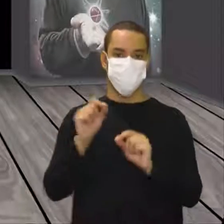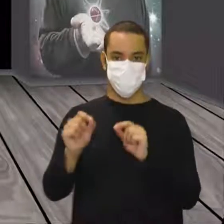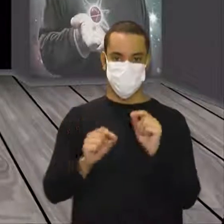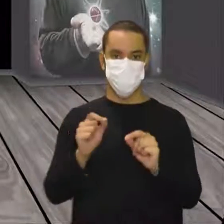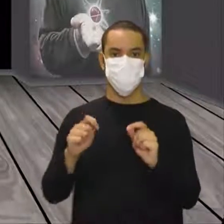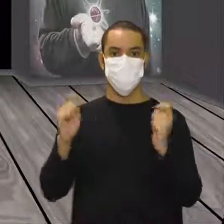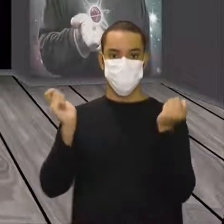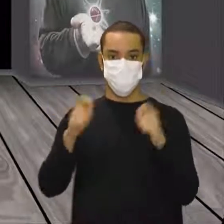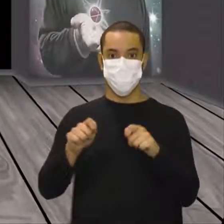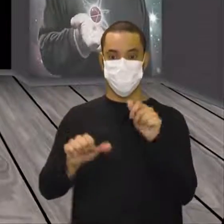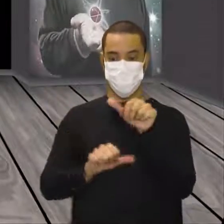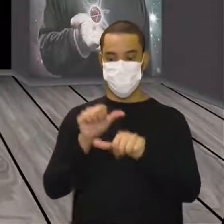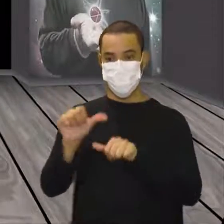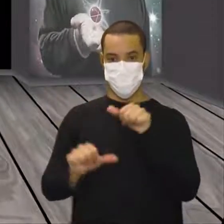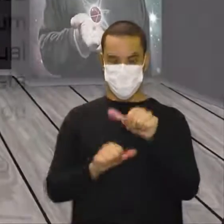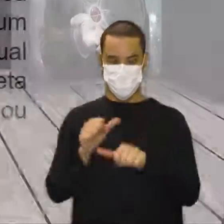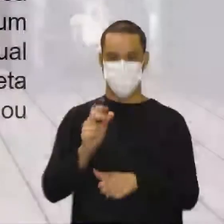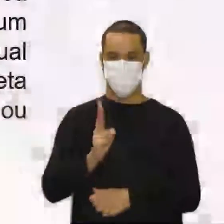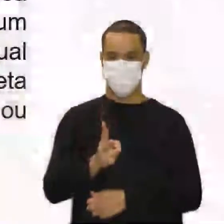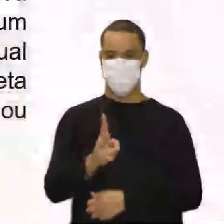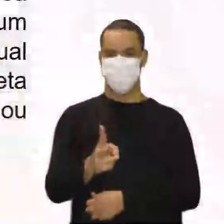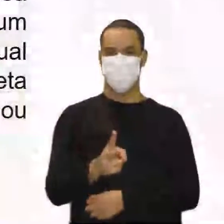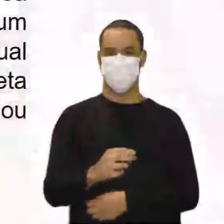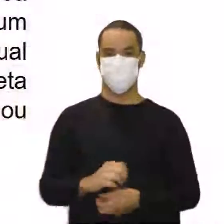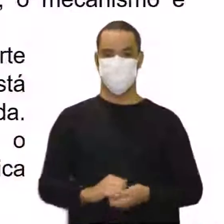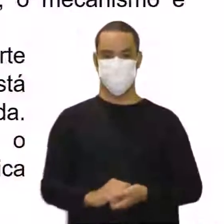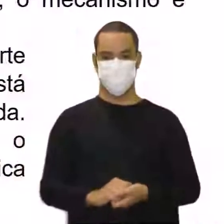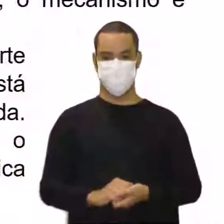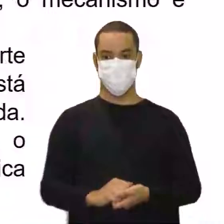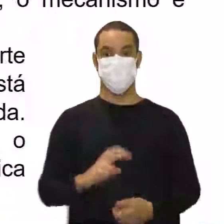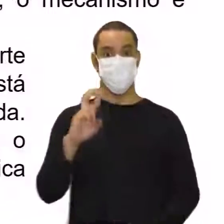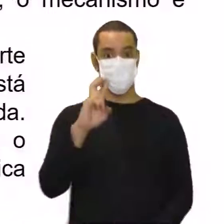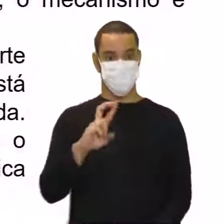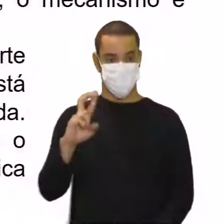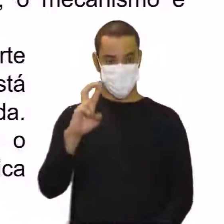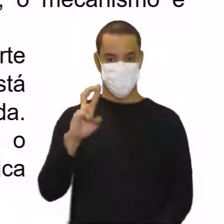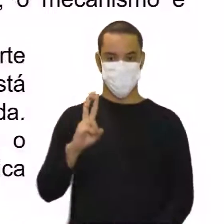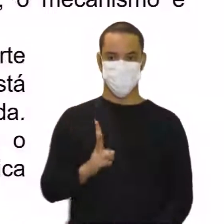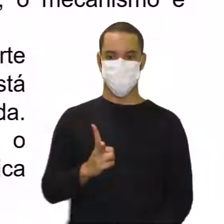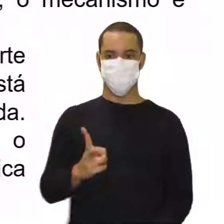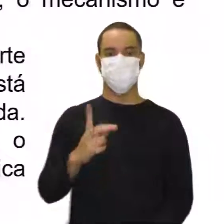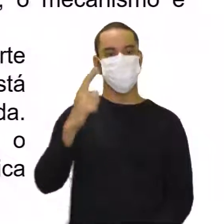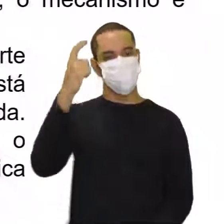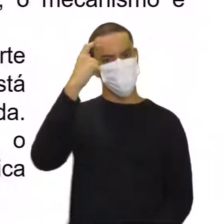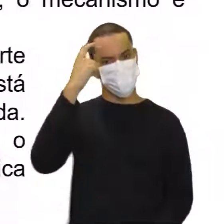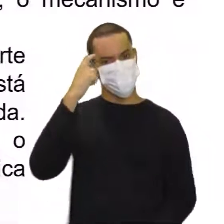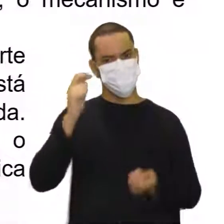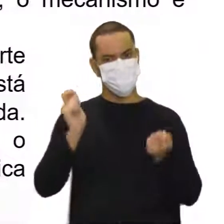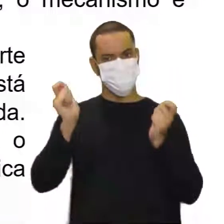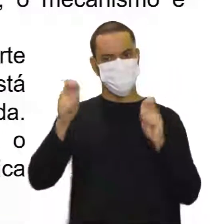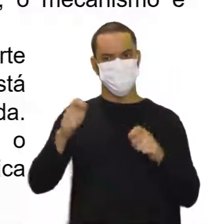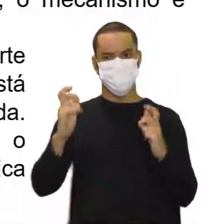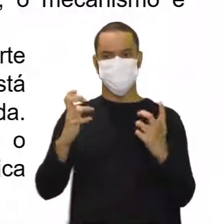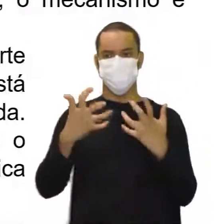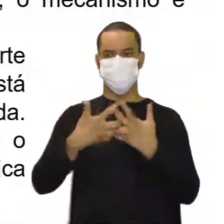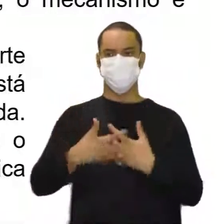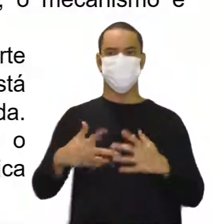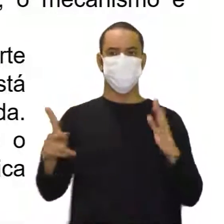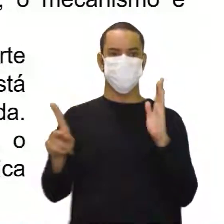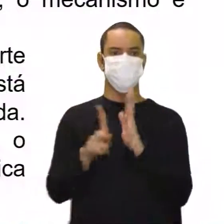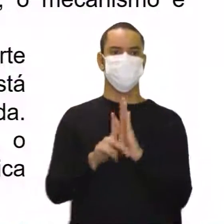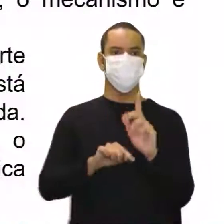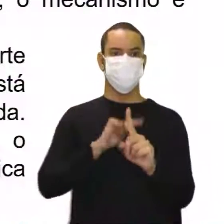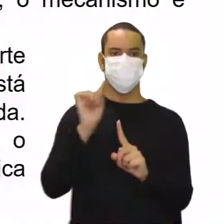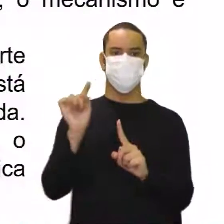movam, né? Então, vamos continuar lá. Então, observando aí, pensando nas possíveis configurações para